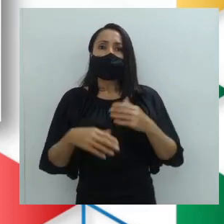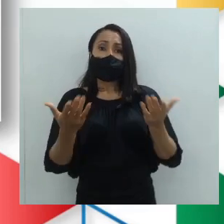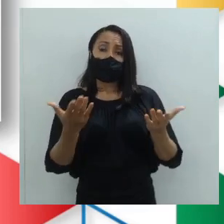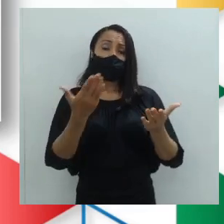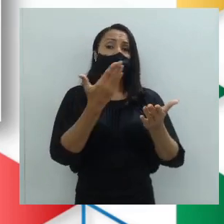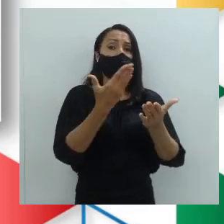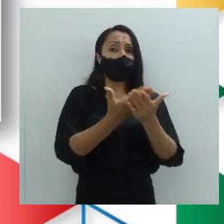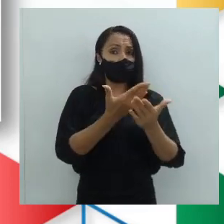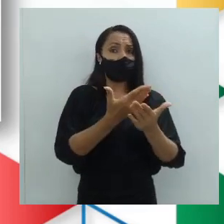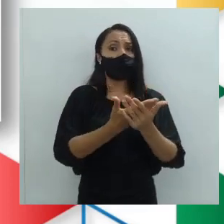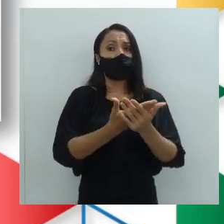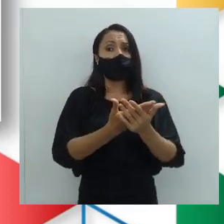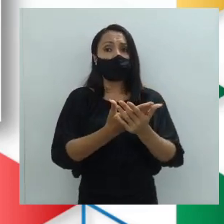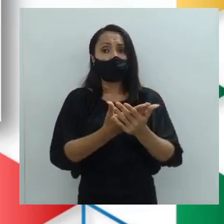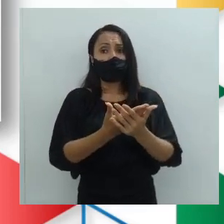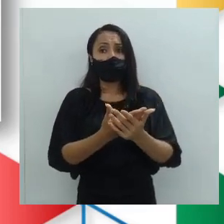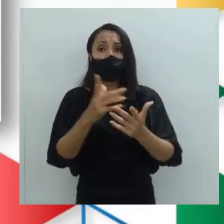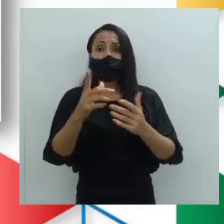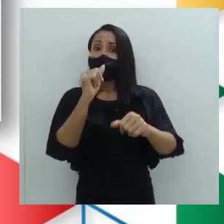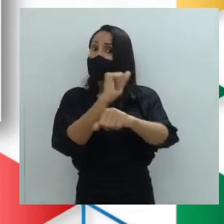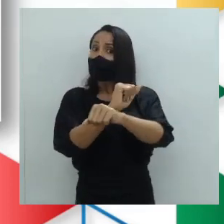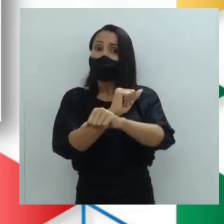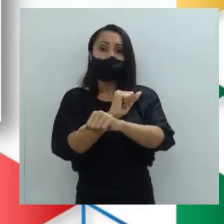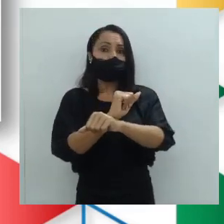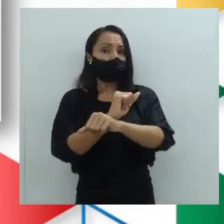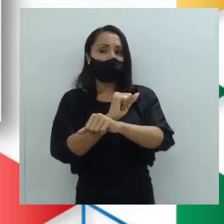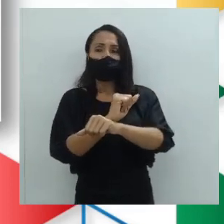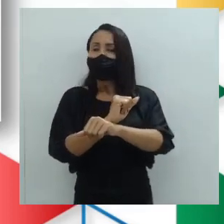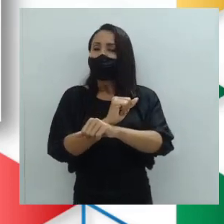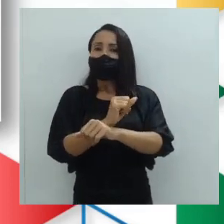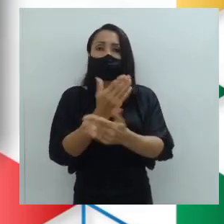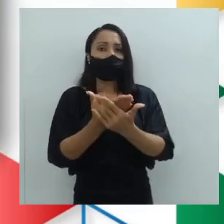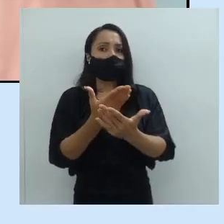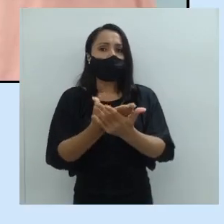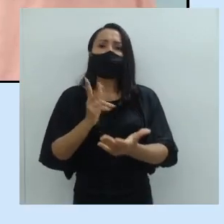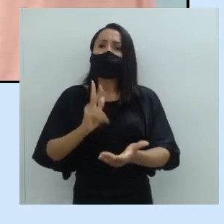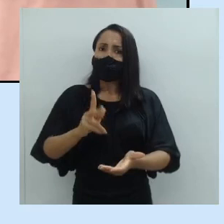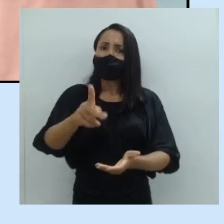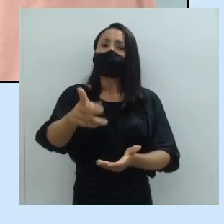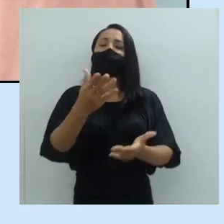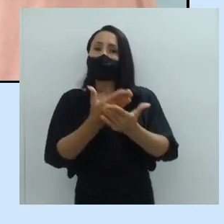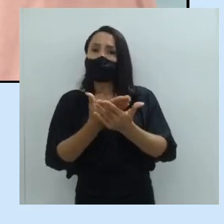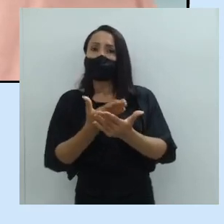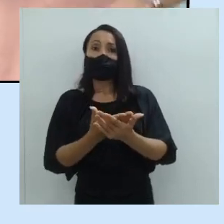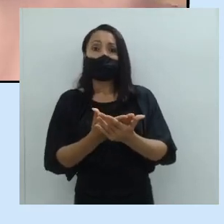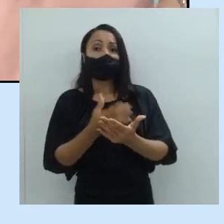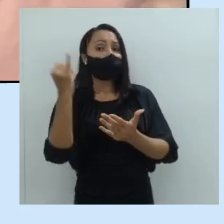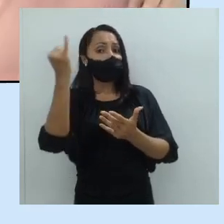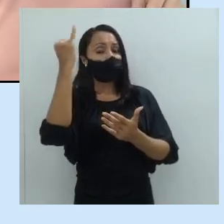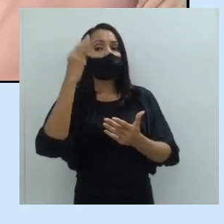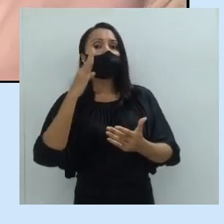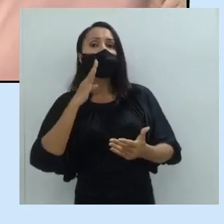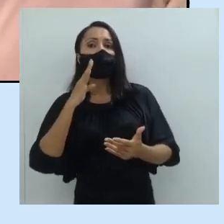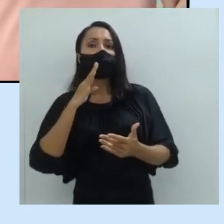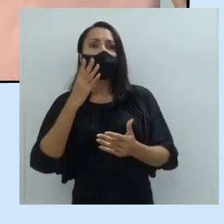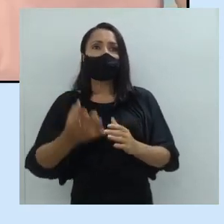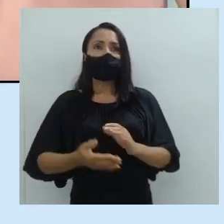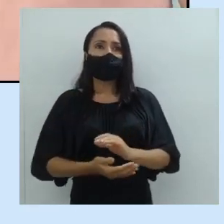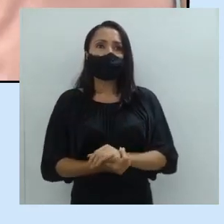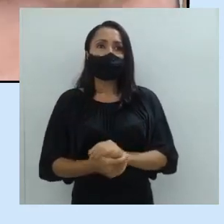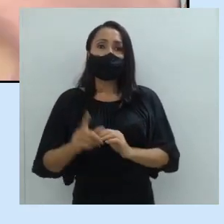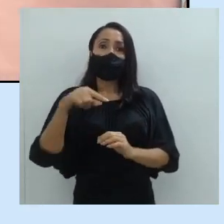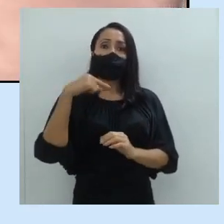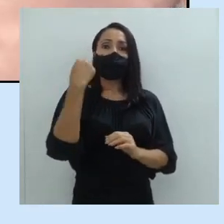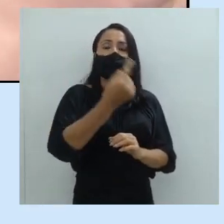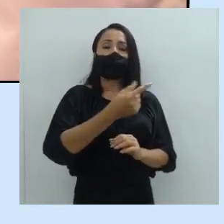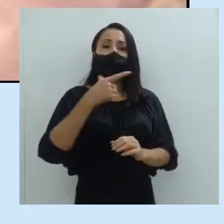estudou, está estudando, ela não para de estudar. Então é importante conhecer aqui. E justamente nós temos